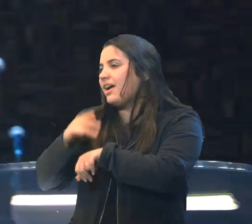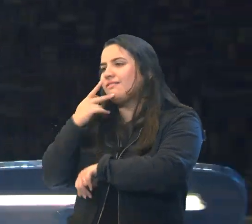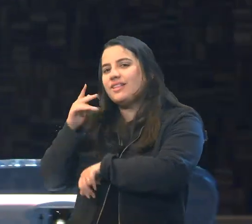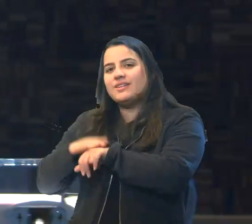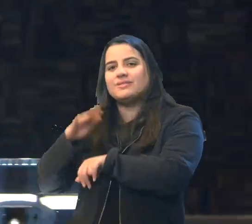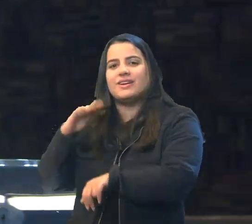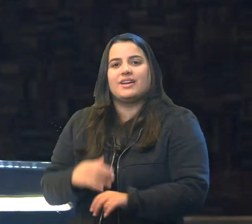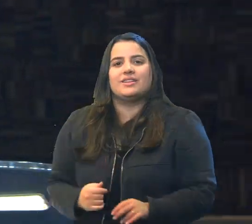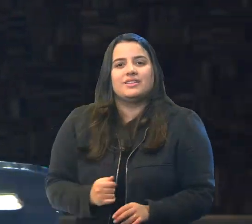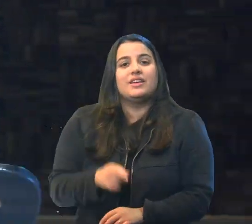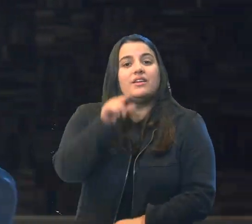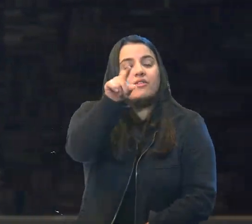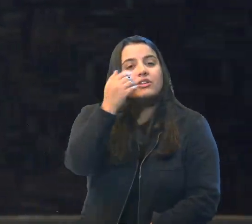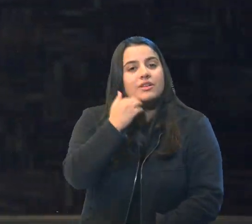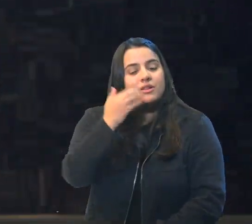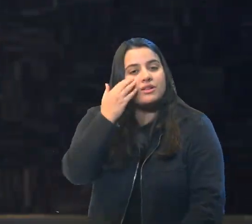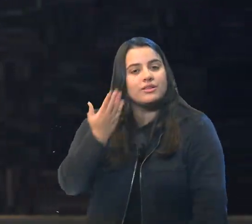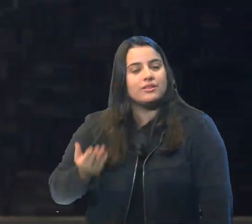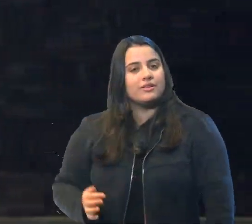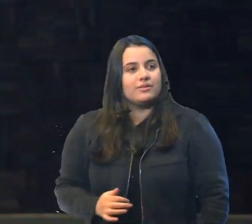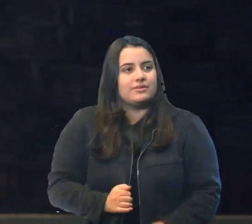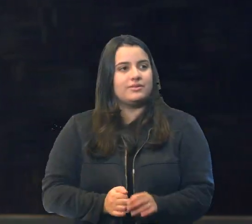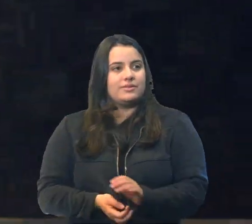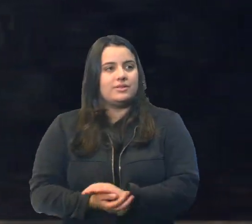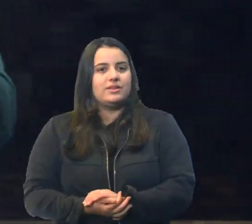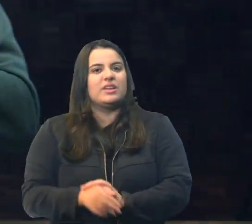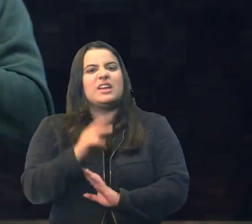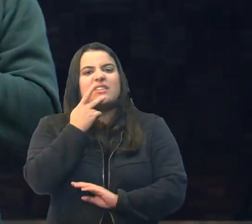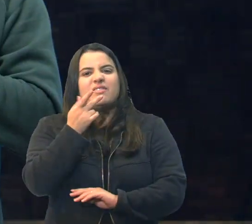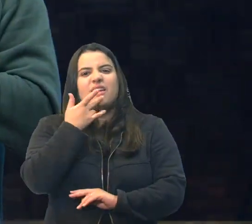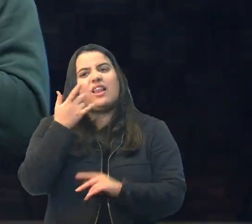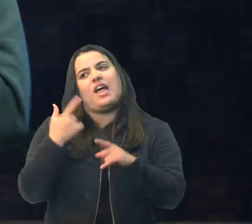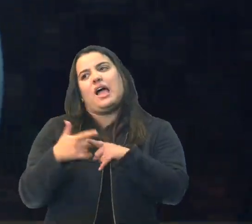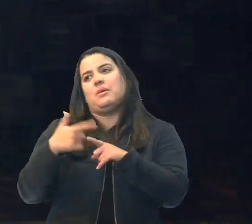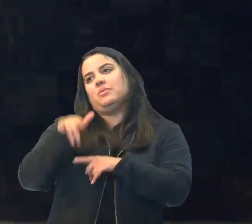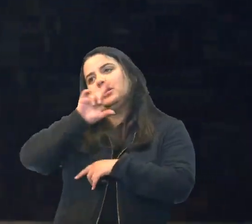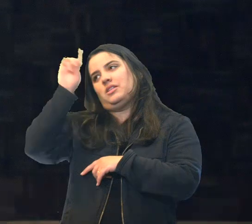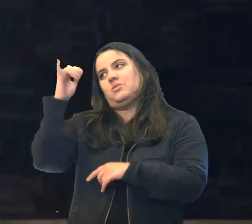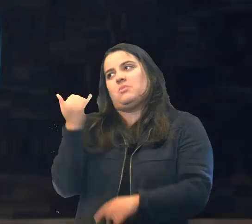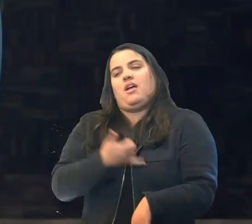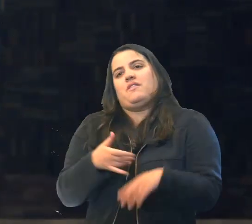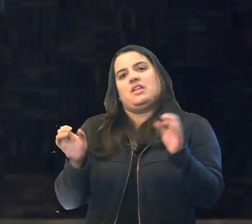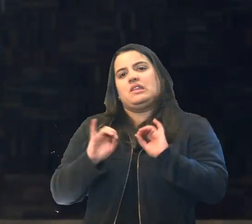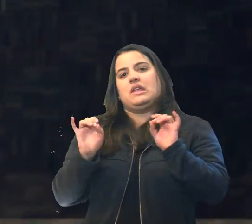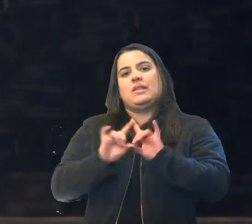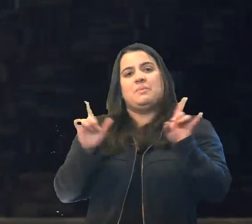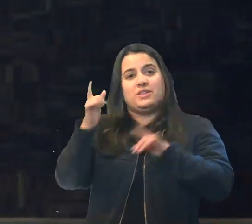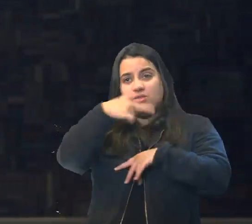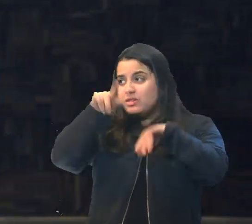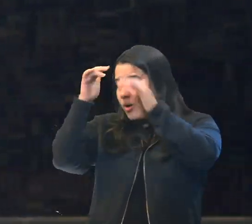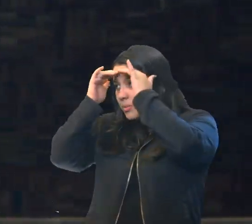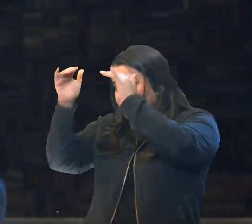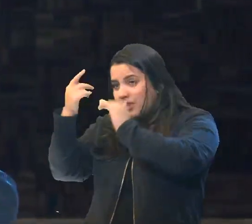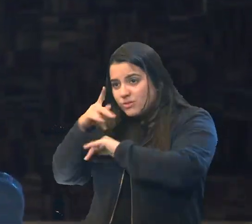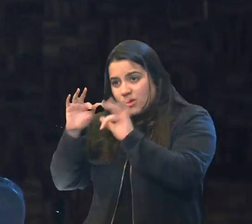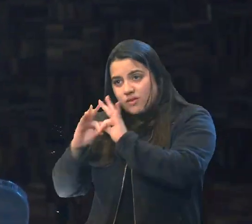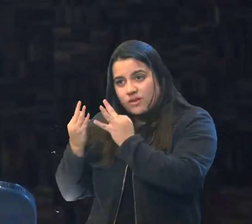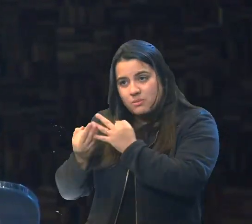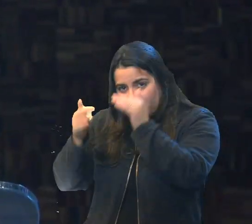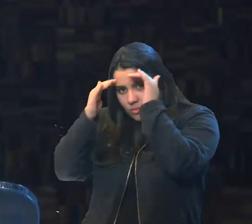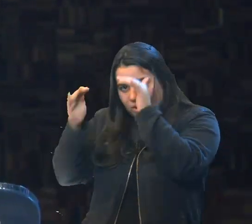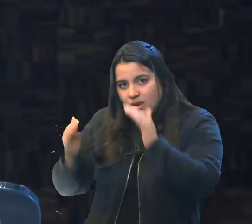E você, criatura? Que fala que Deus não fala com você, mas você não obedece seus pais.